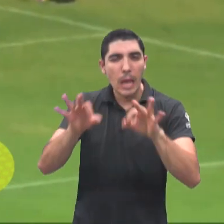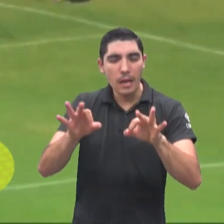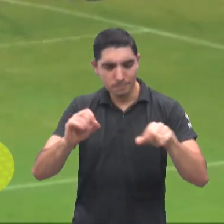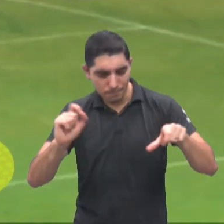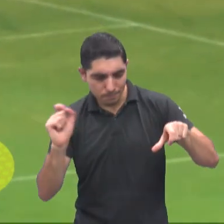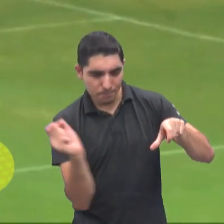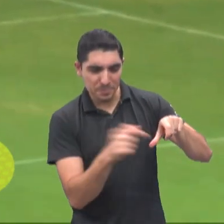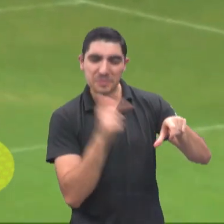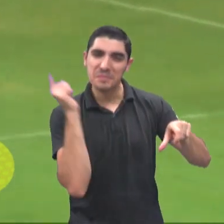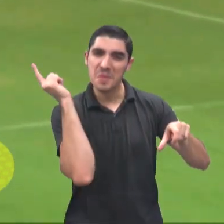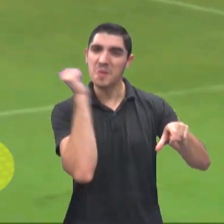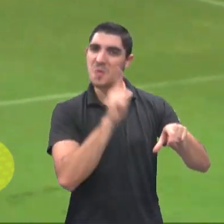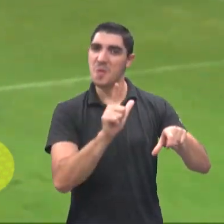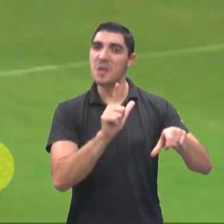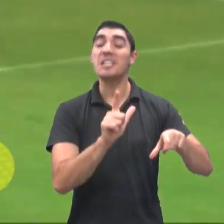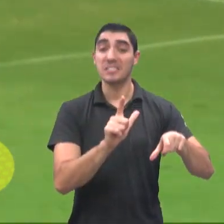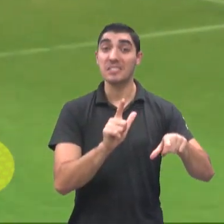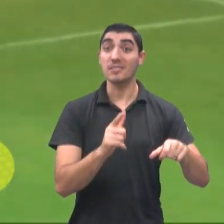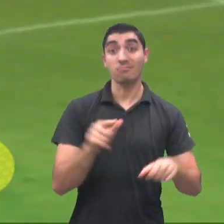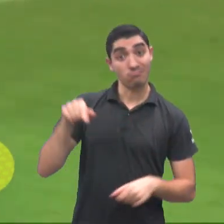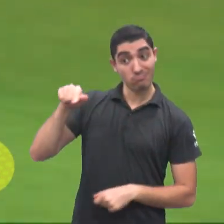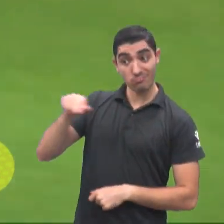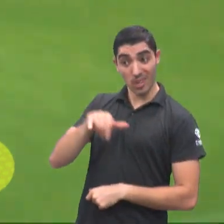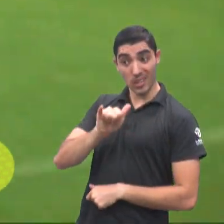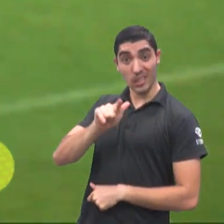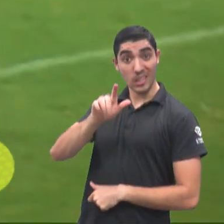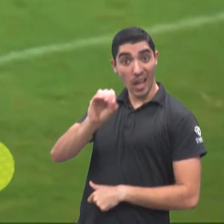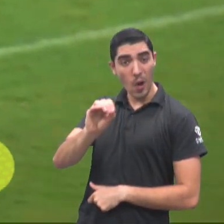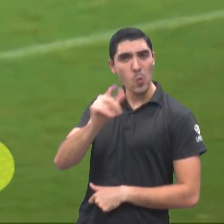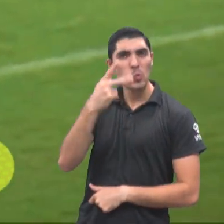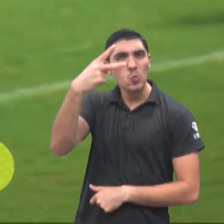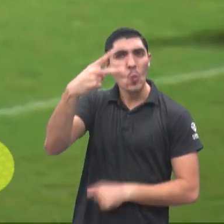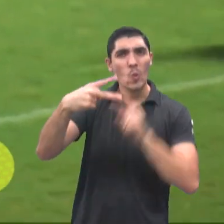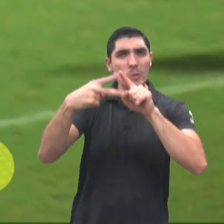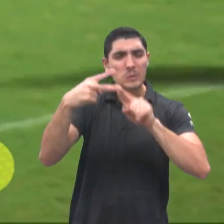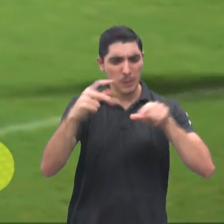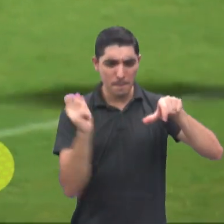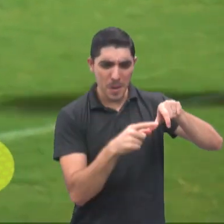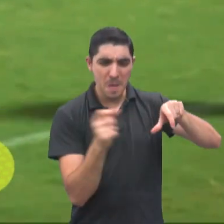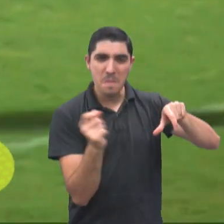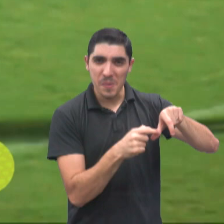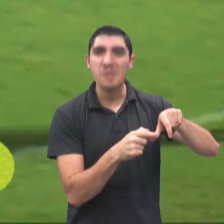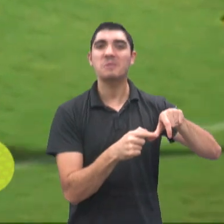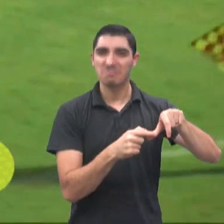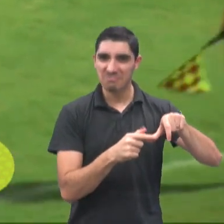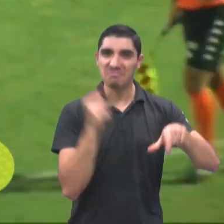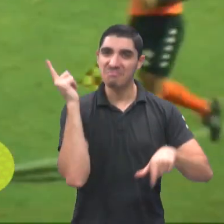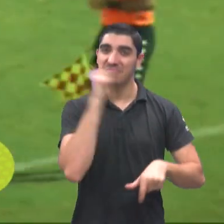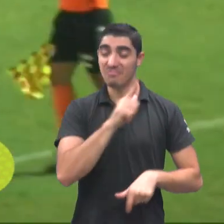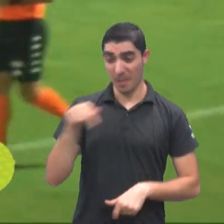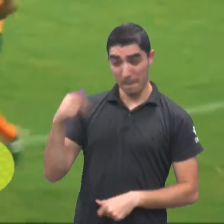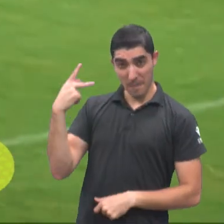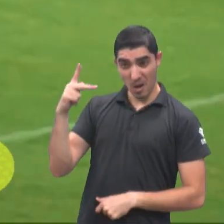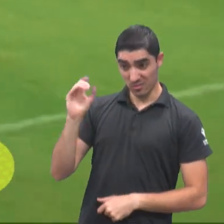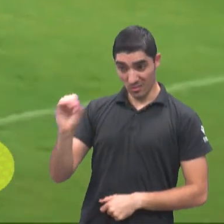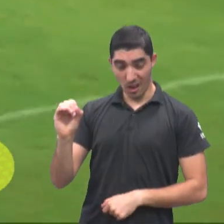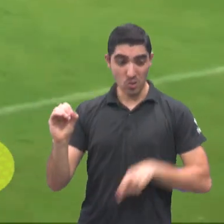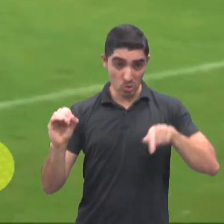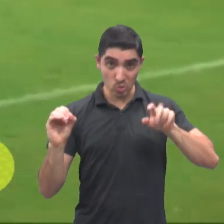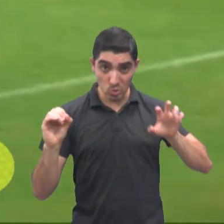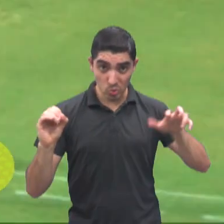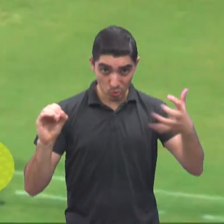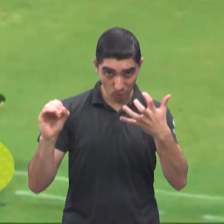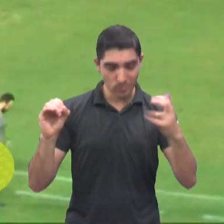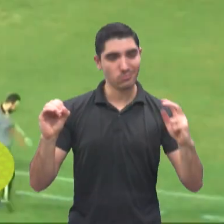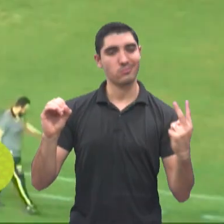fazer o segundo dele no jogo, o segundo do Joseense na partida. Iago foi para a rede, Paulista 0, Joseense